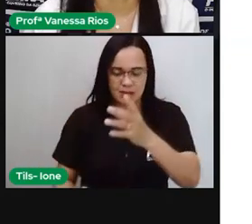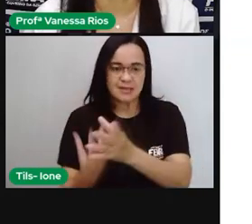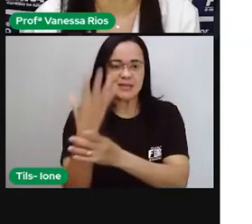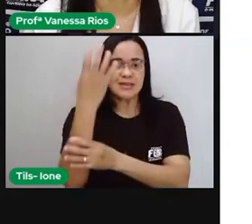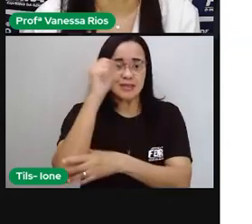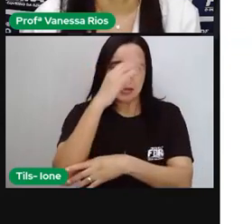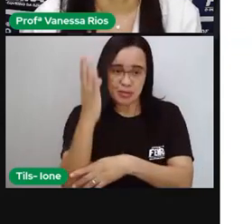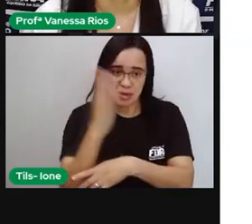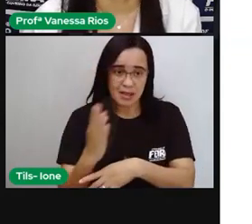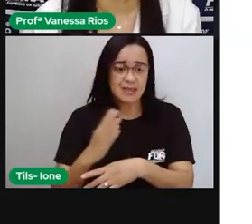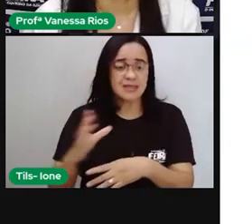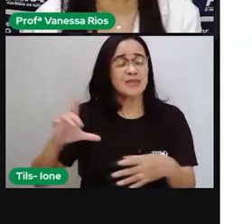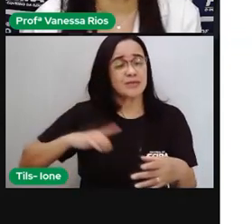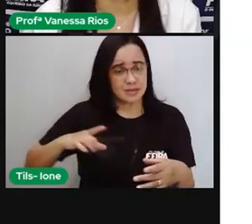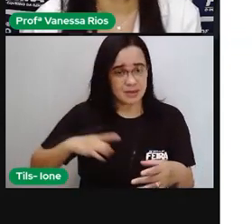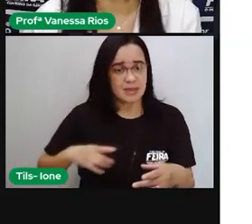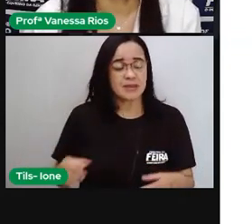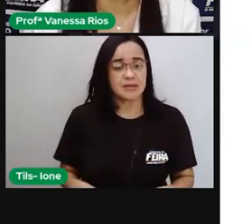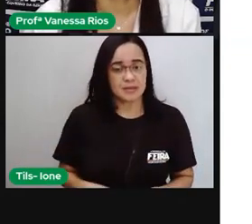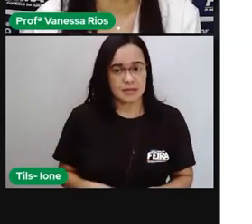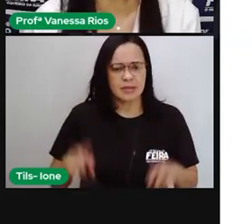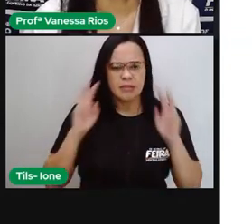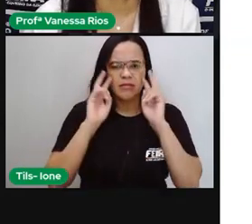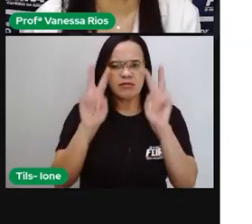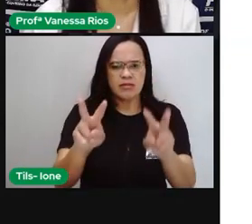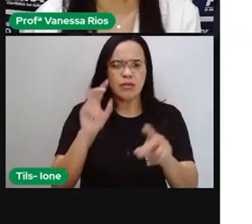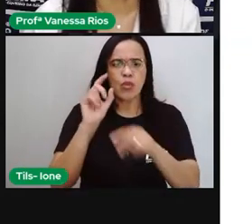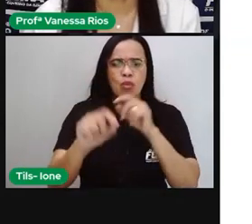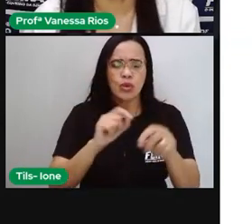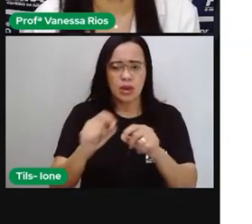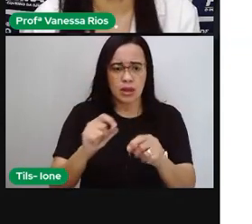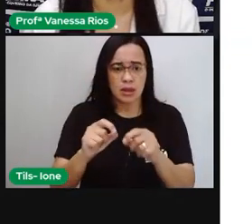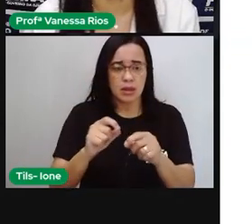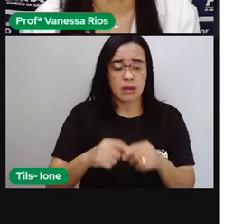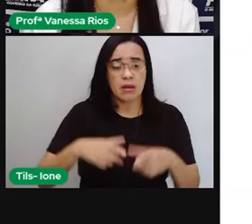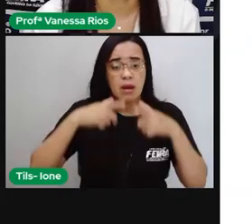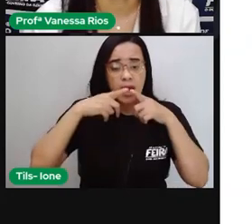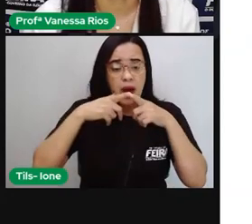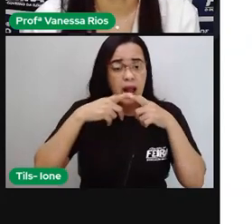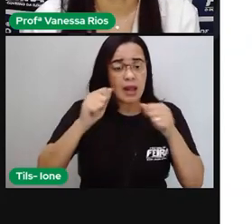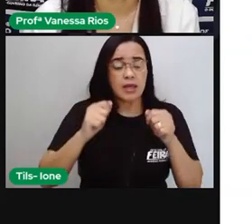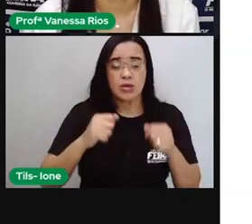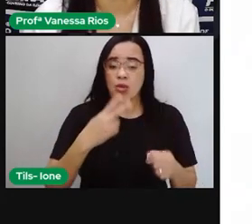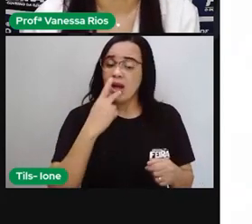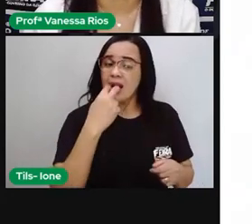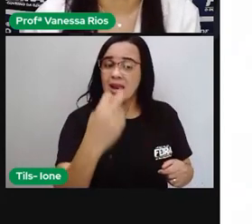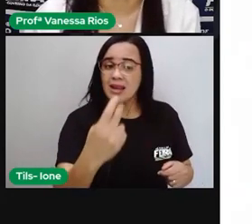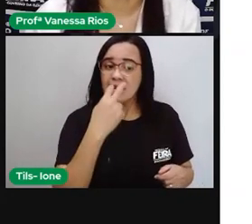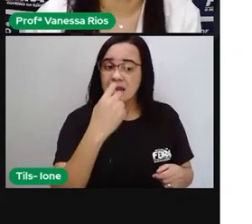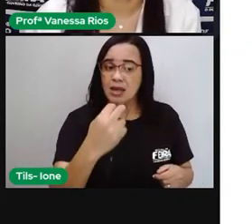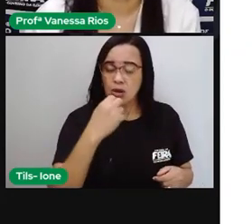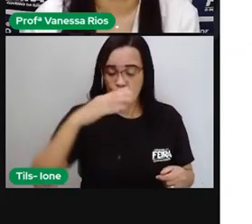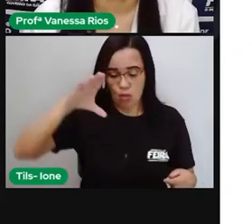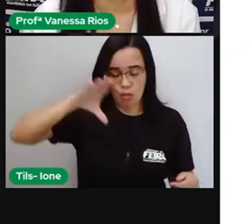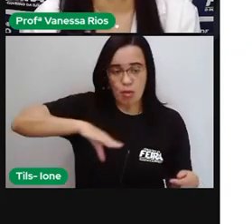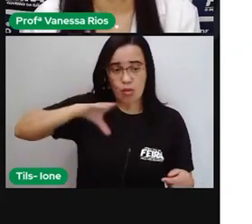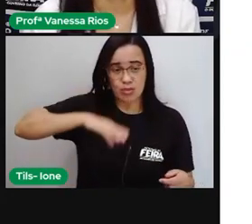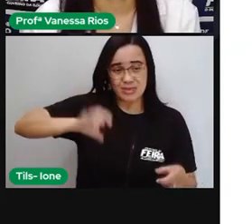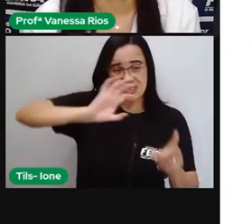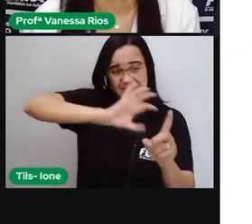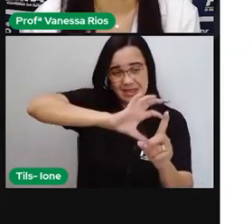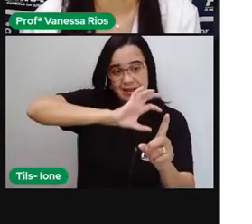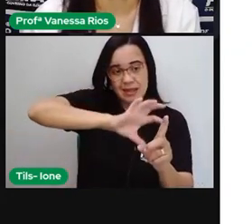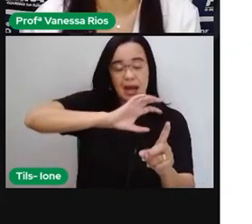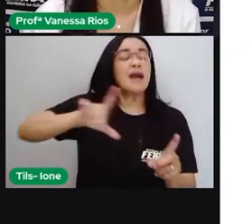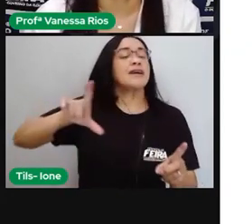povo brasileiro. E aí a gente observa que a nossa língua portuguesa, ela sofre influência aí dos indígenas,